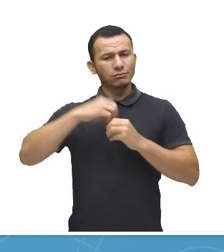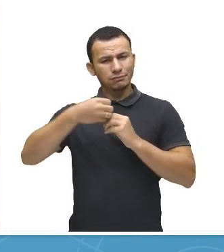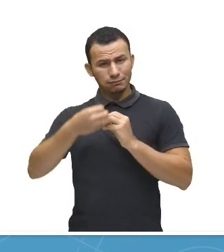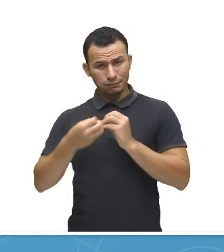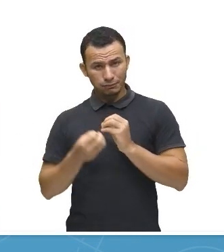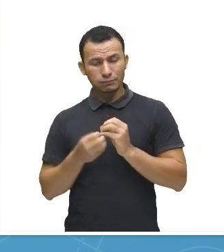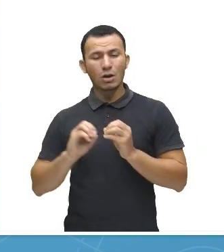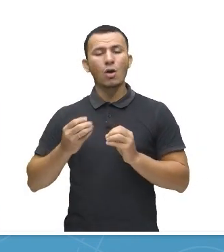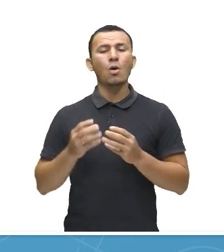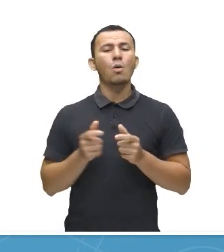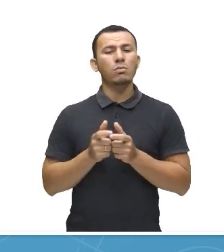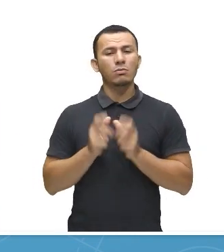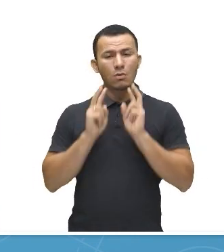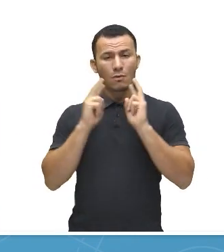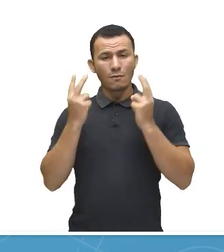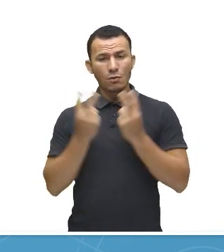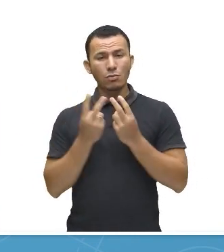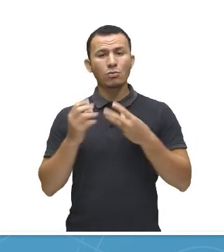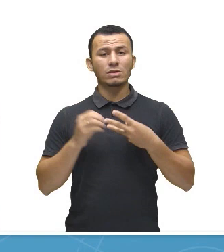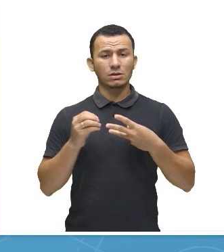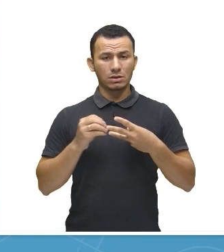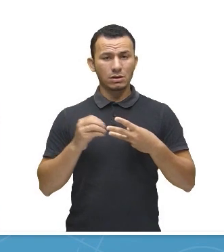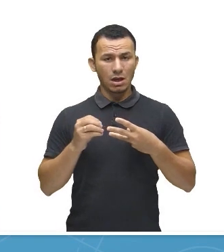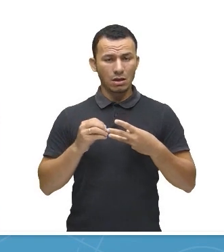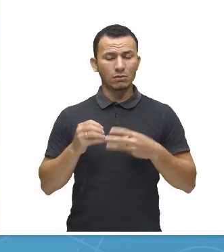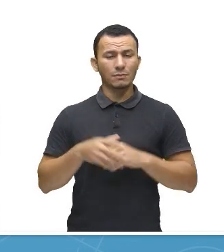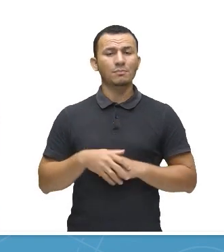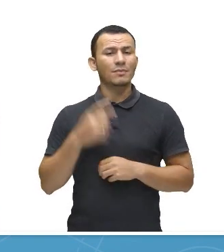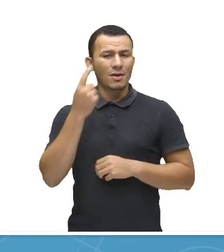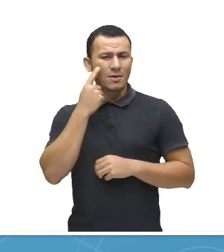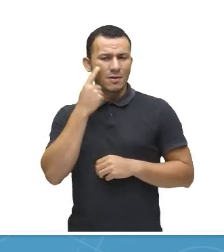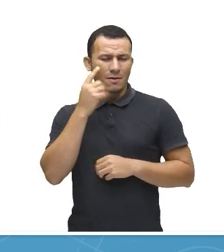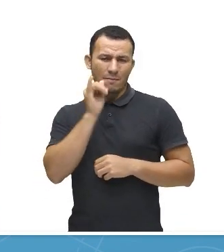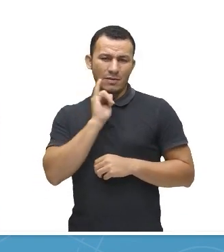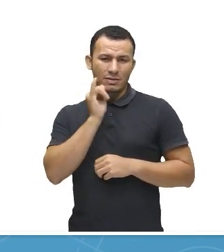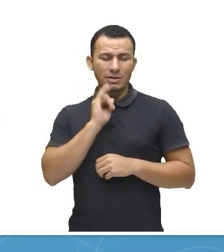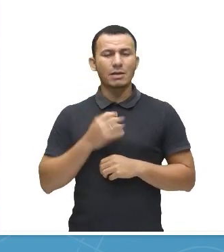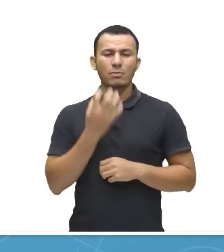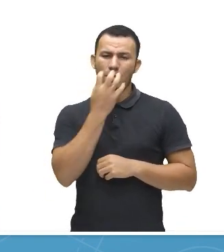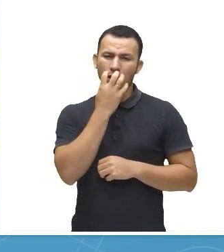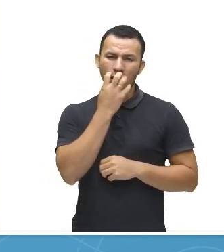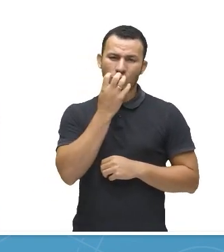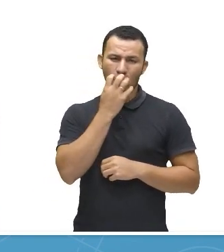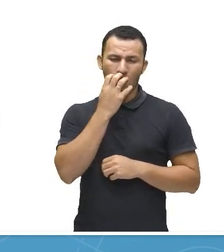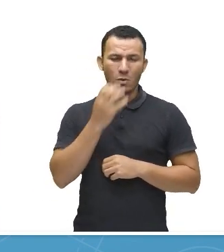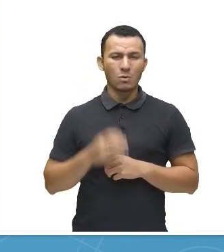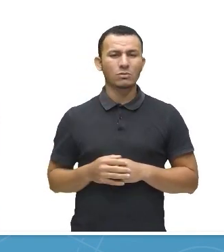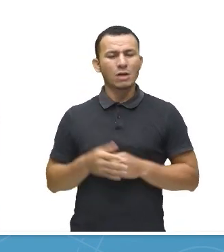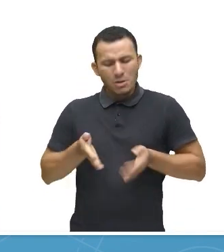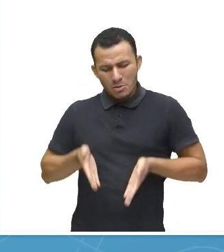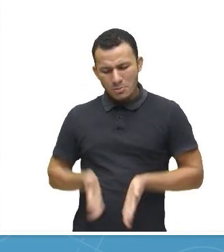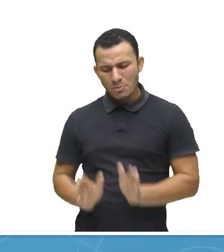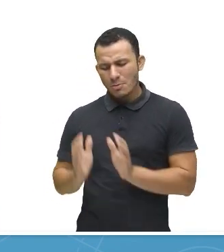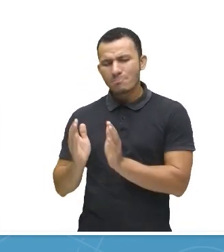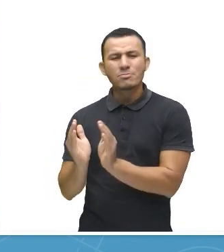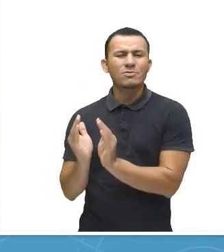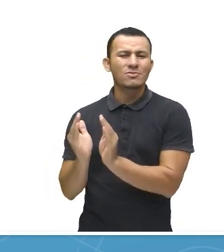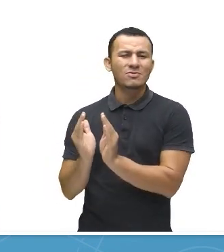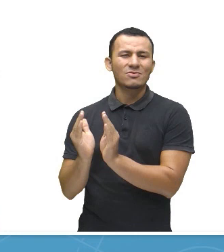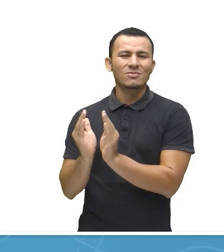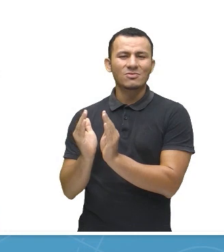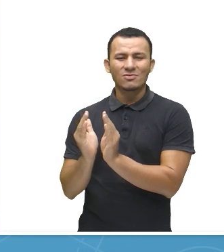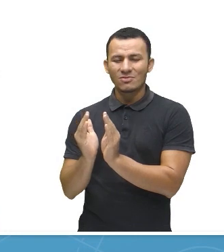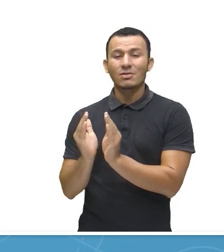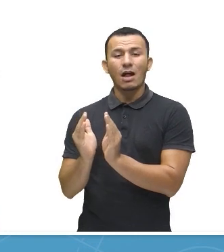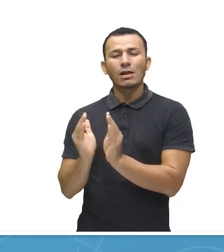volume celular. E aí a gente tem para configurar para vocês o desenvolvimento de um cachorro, né? Nasce pequenininho.